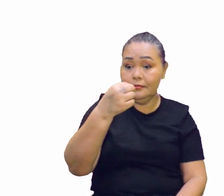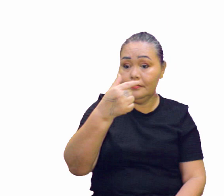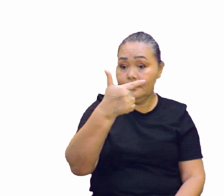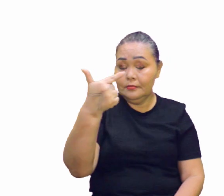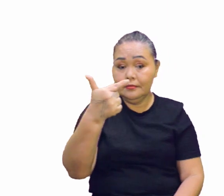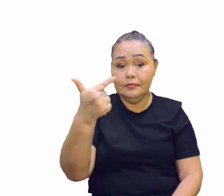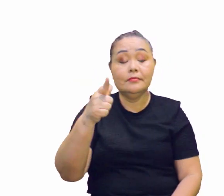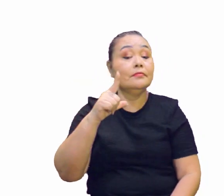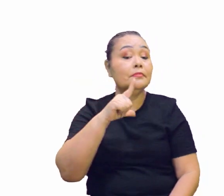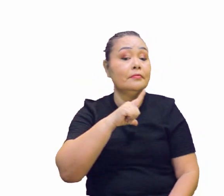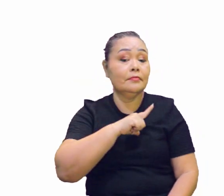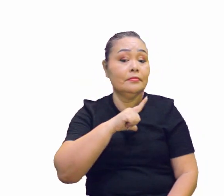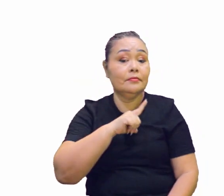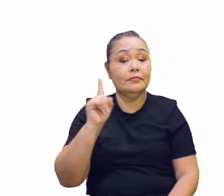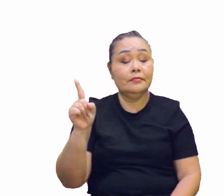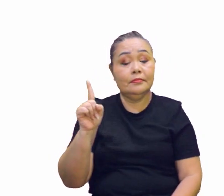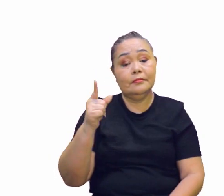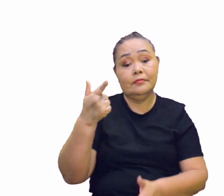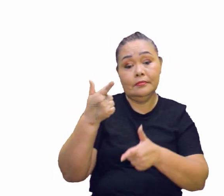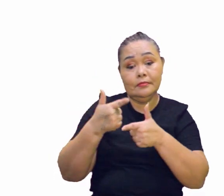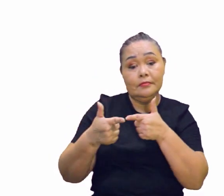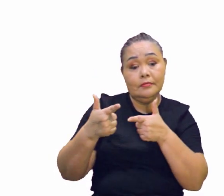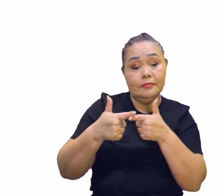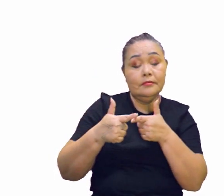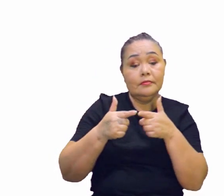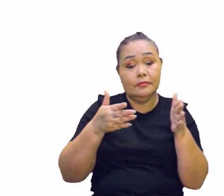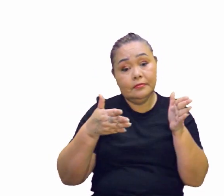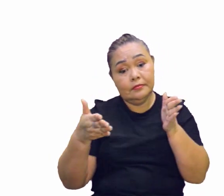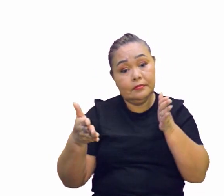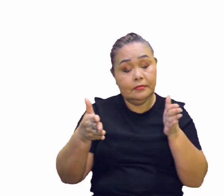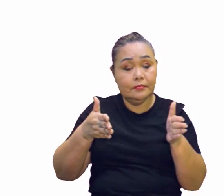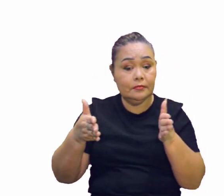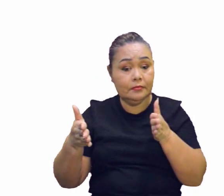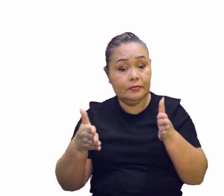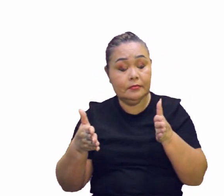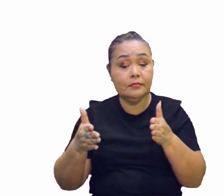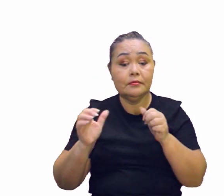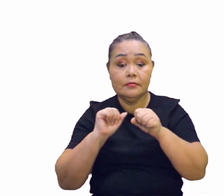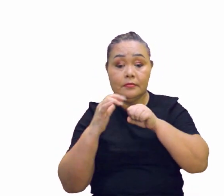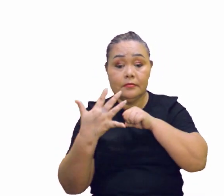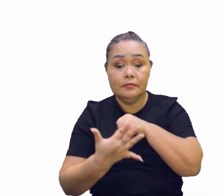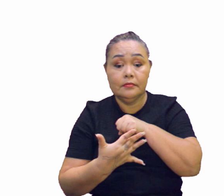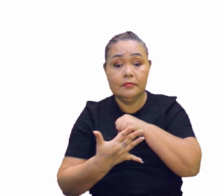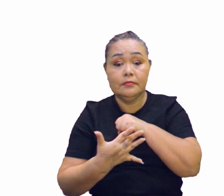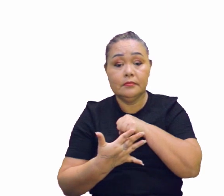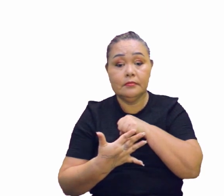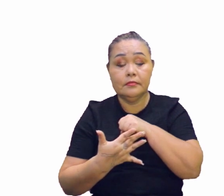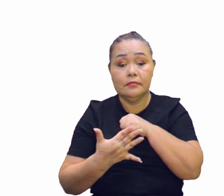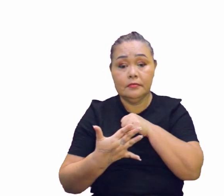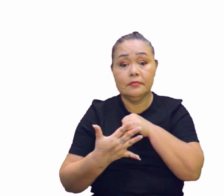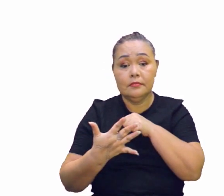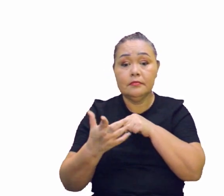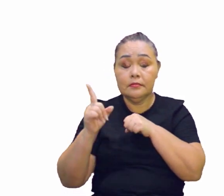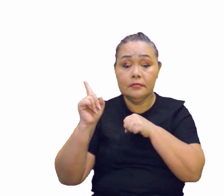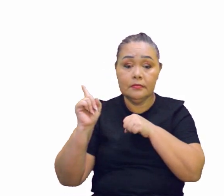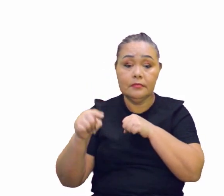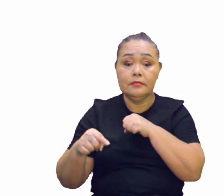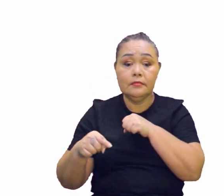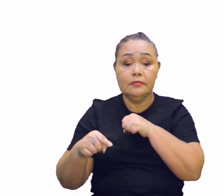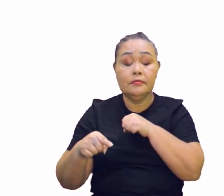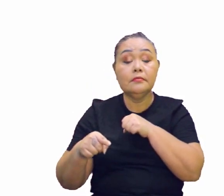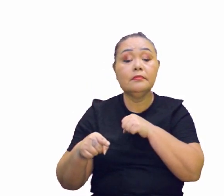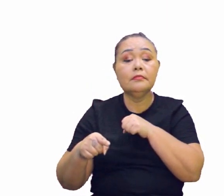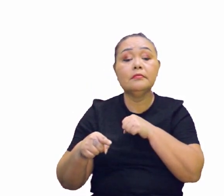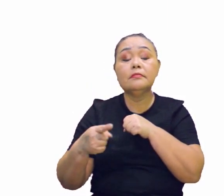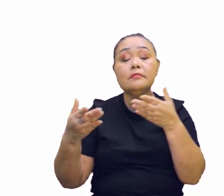gente teve o problema lá da recessão, né, por causa da pandemia. Da pandemia, né? Então, nós vamos salientar. Aí,